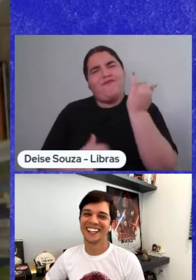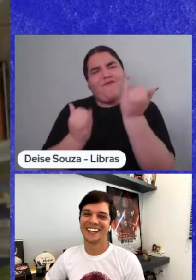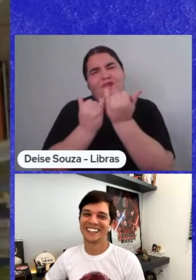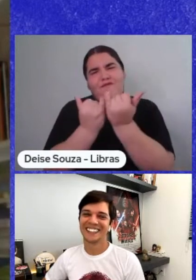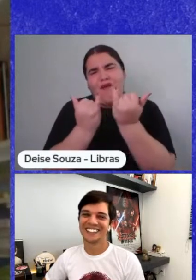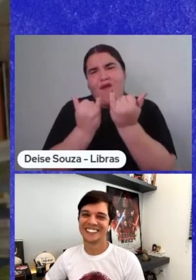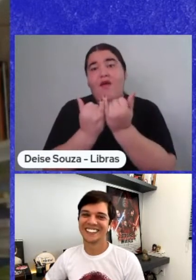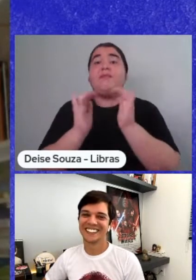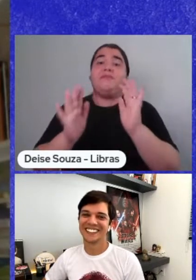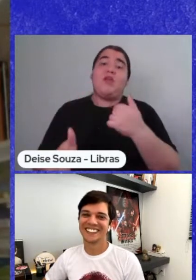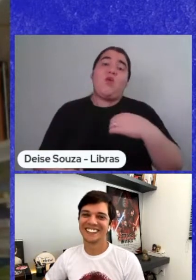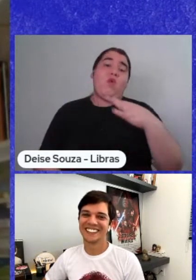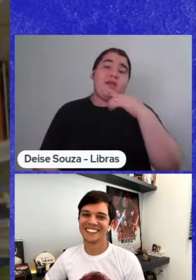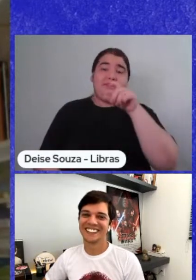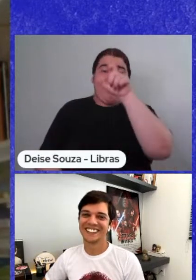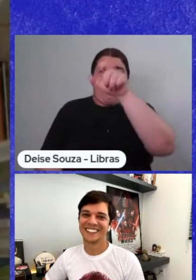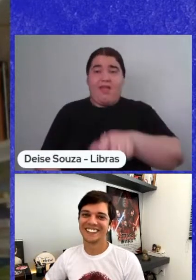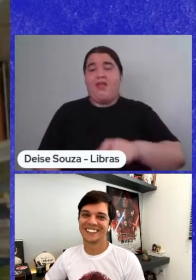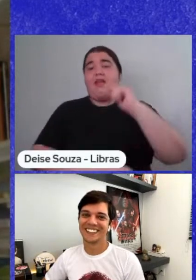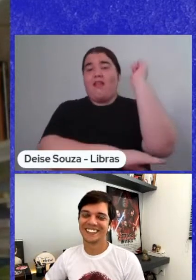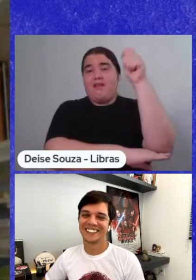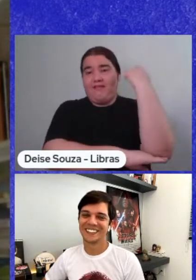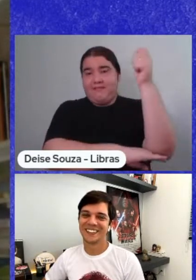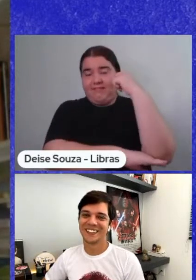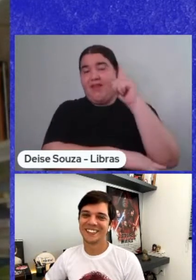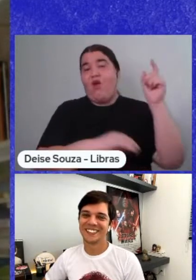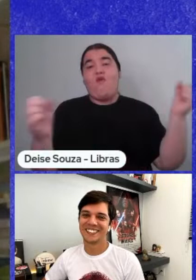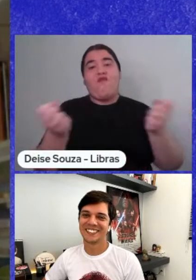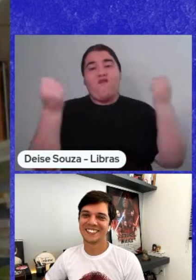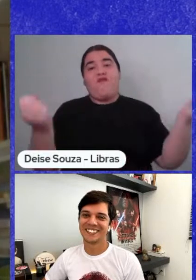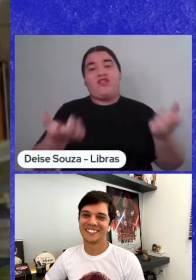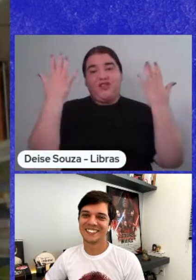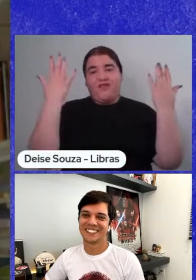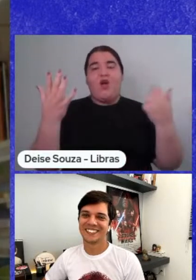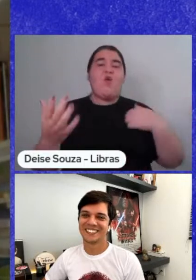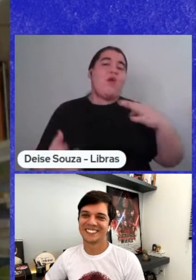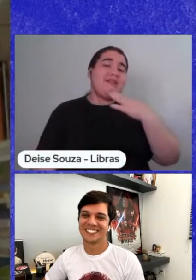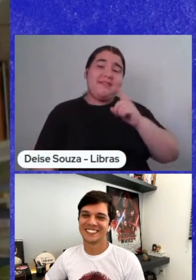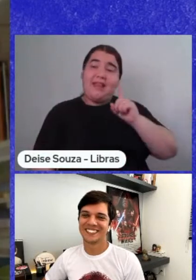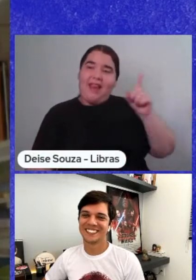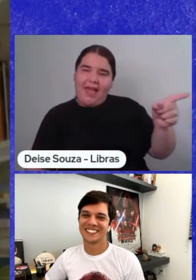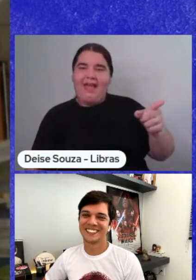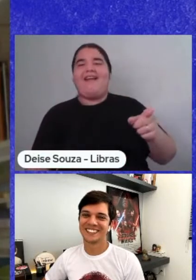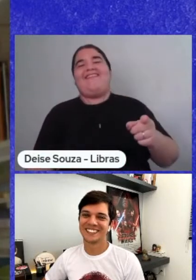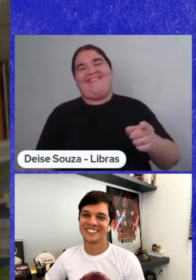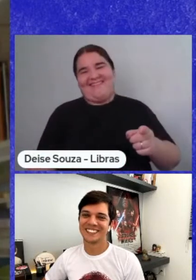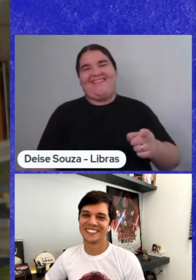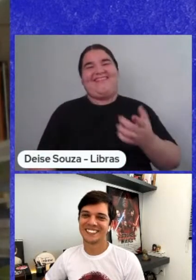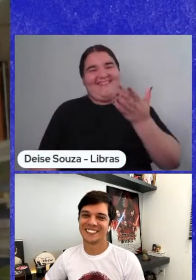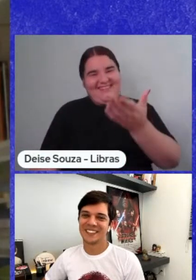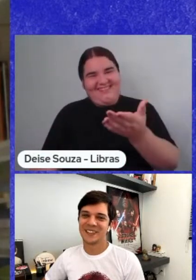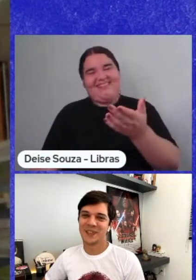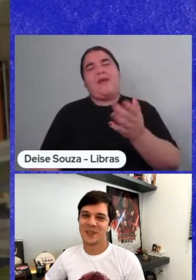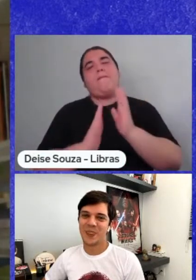de Gramado, quando ele passou com o Balido Interno lá no Festival de Gramado. Então, conta um pouquinho da sua trajetória no audiovisual e também da